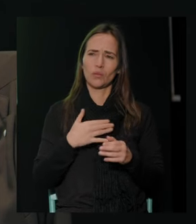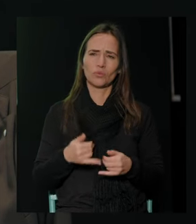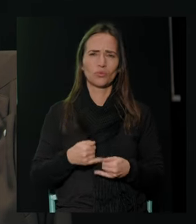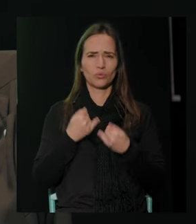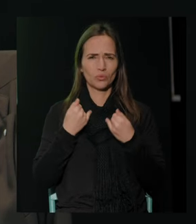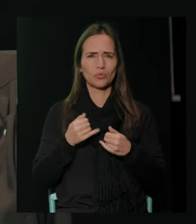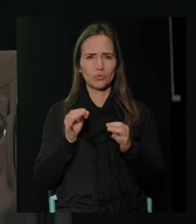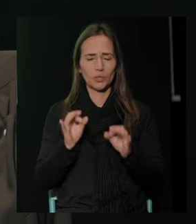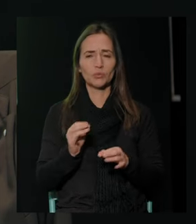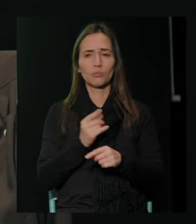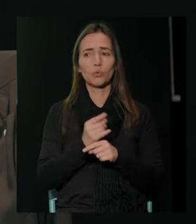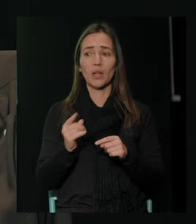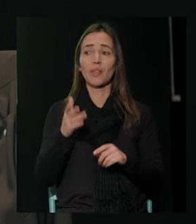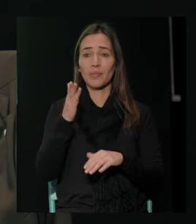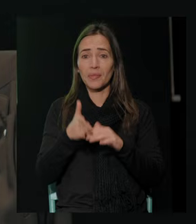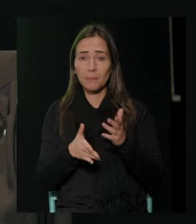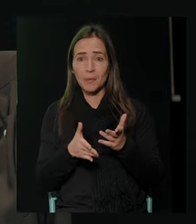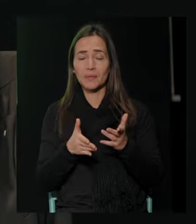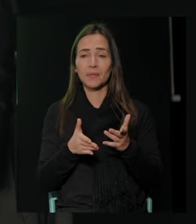não é? Porque, de repente,